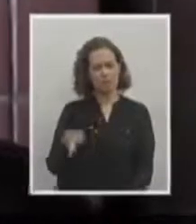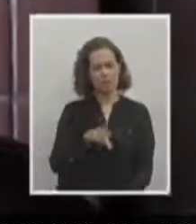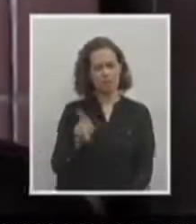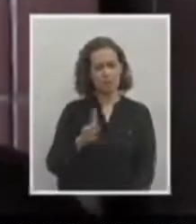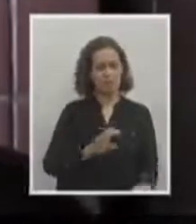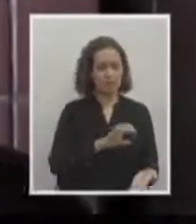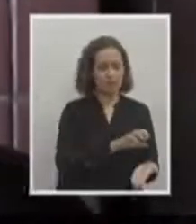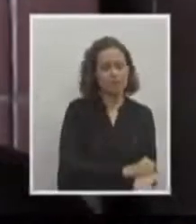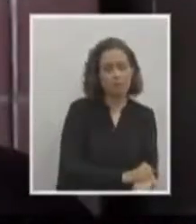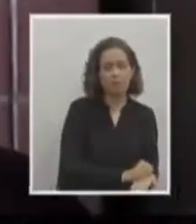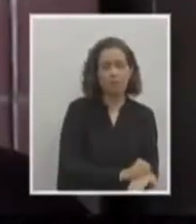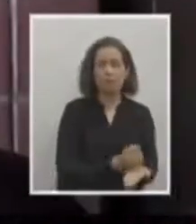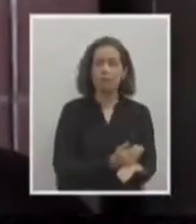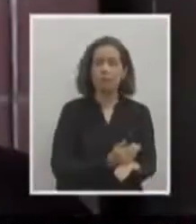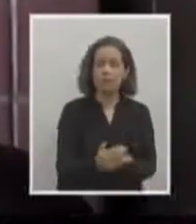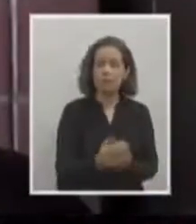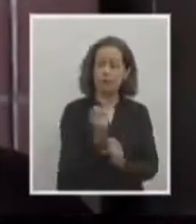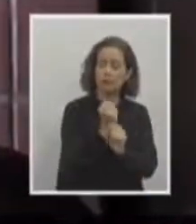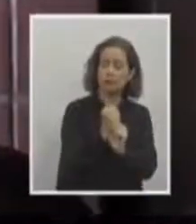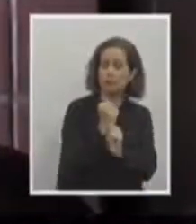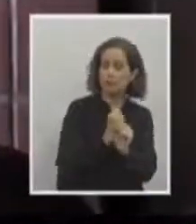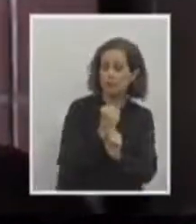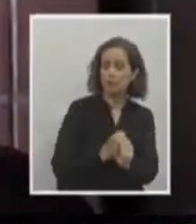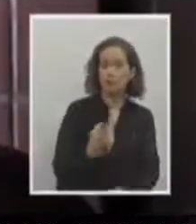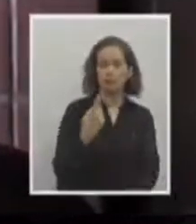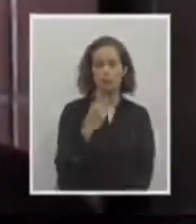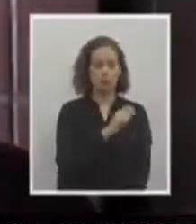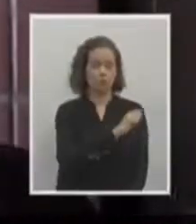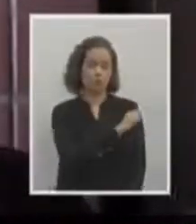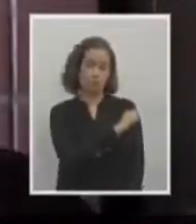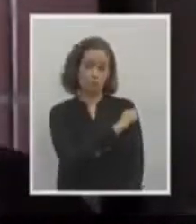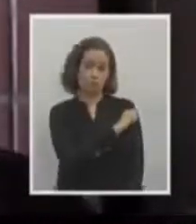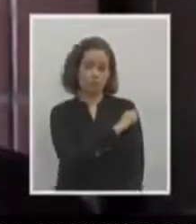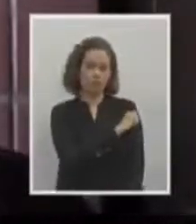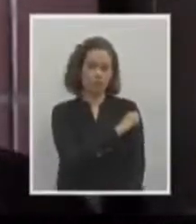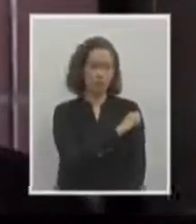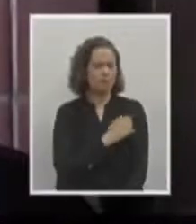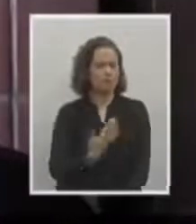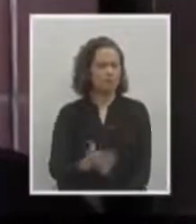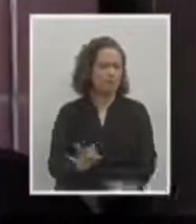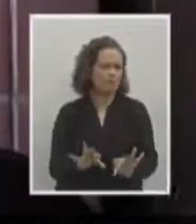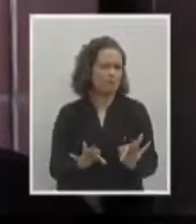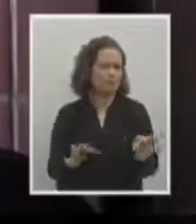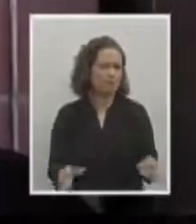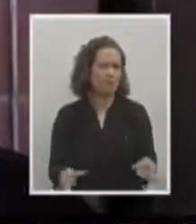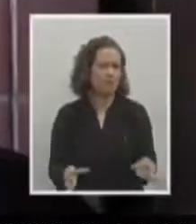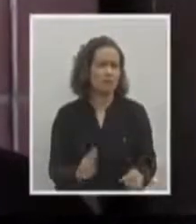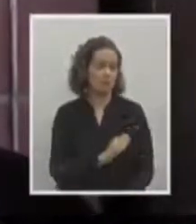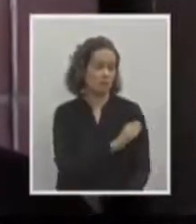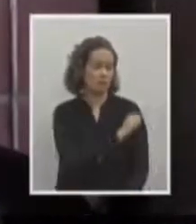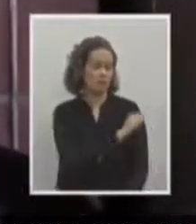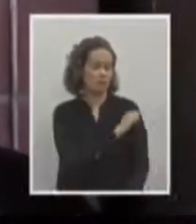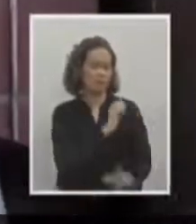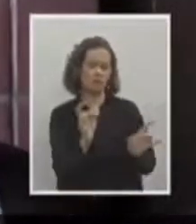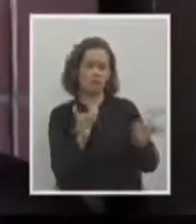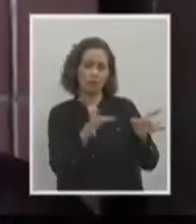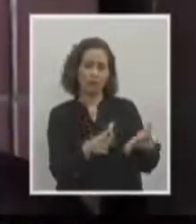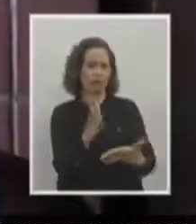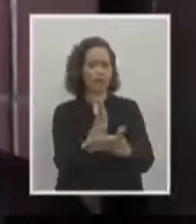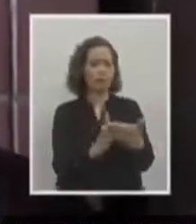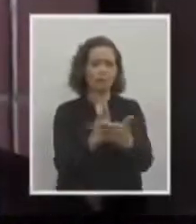começava o ano com o aluno e simplesmente largava o aluno no meio do